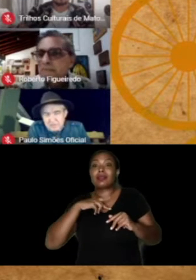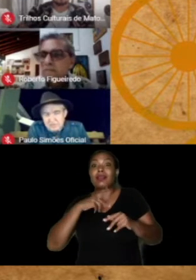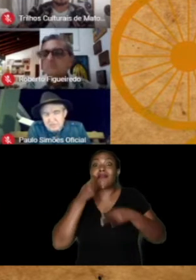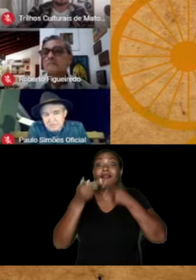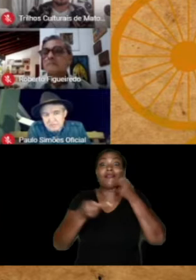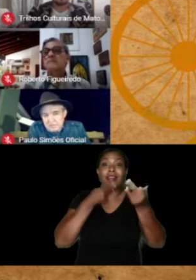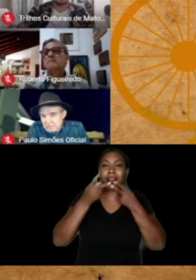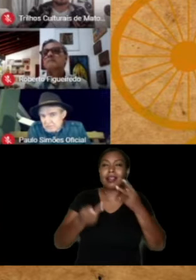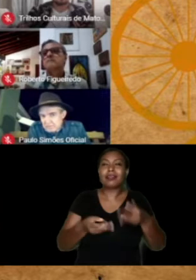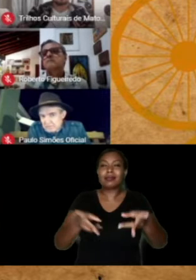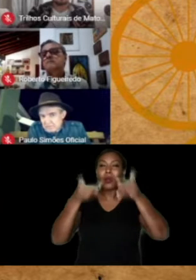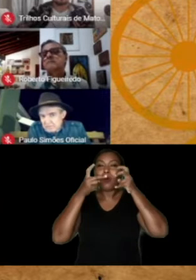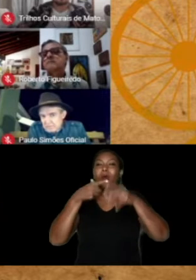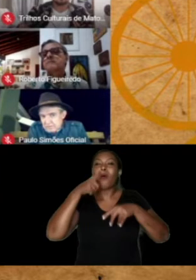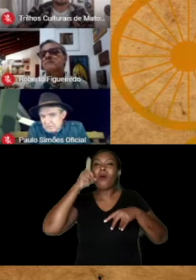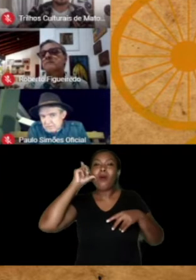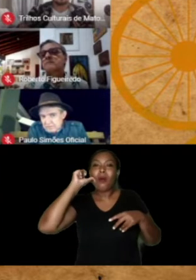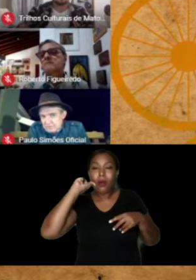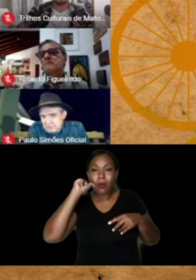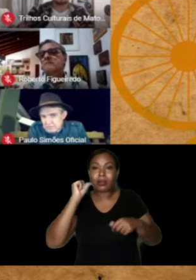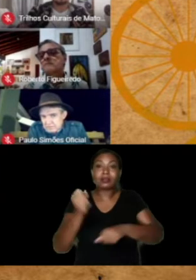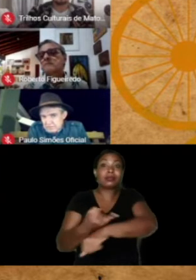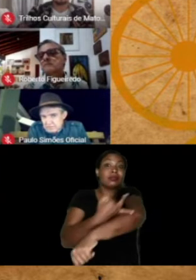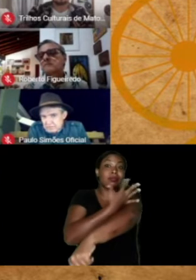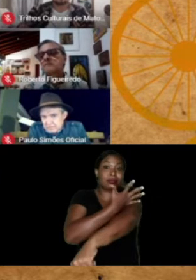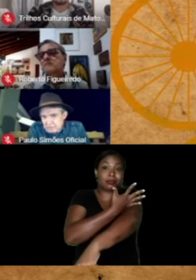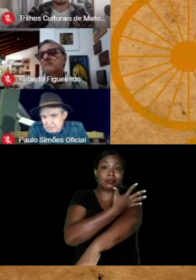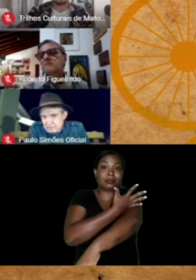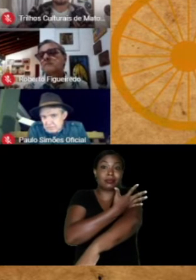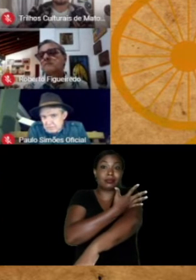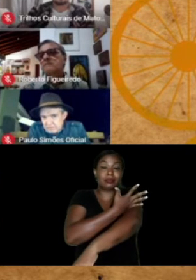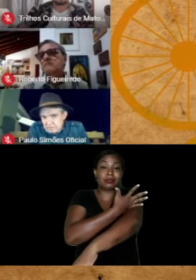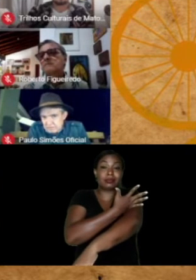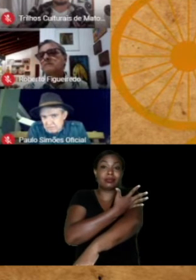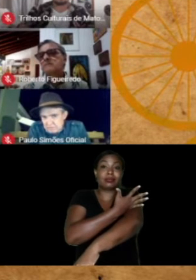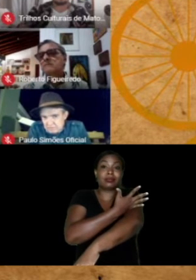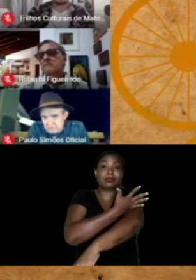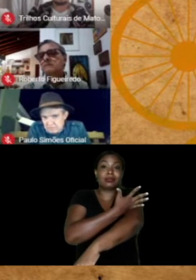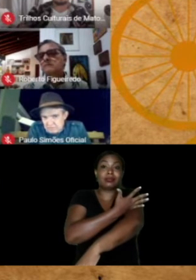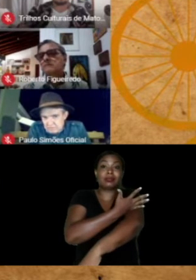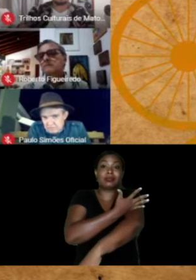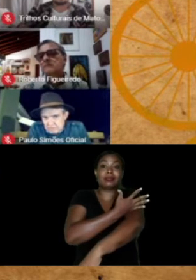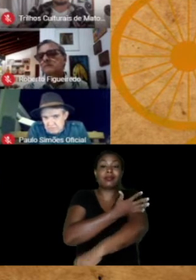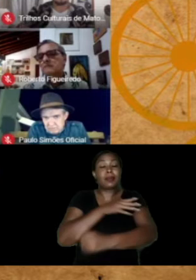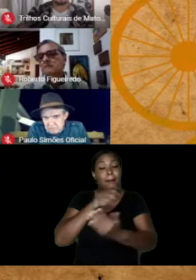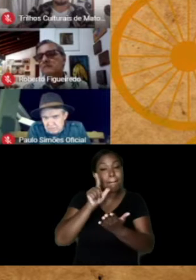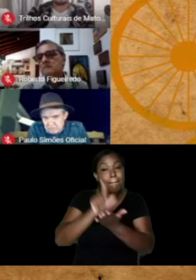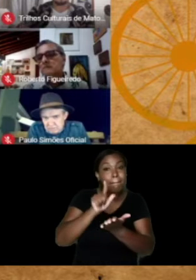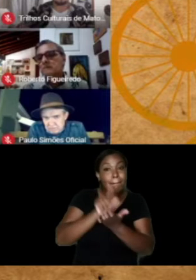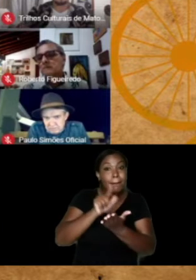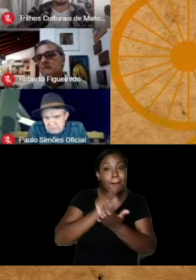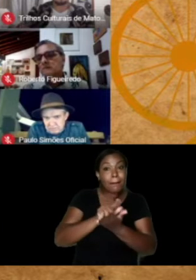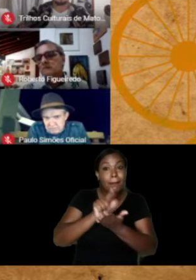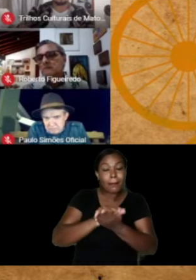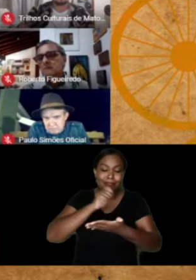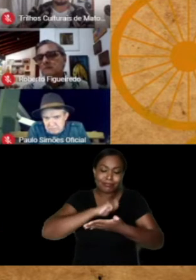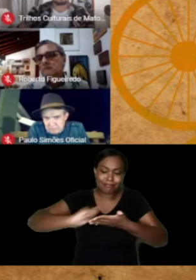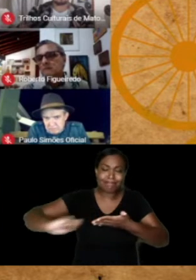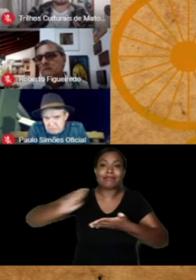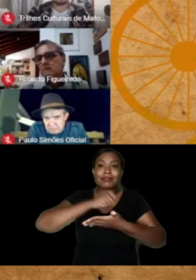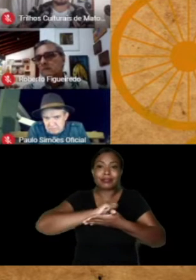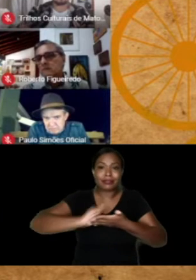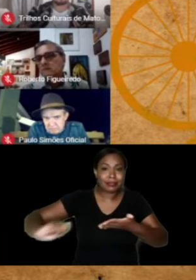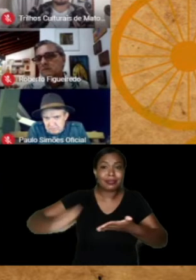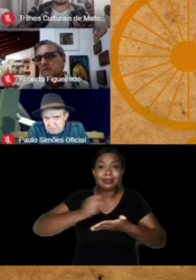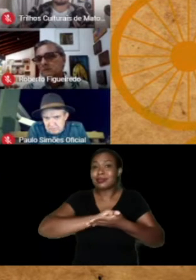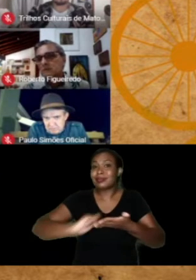Vocês viram ontem a emoção. O papel, gente, por mais que a gente tente escrever, o papel ele